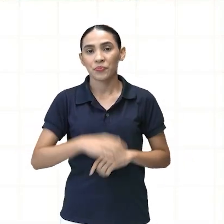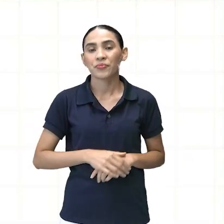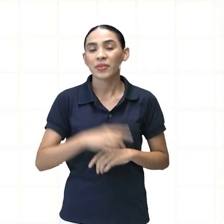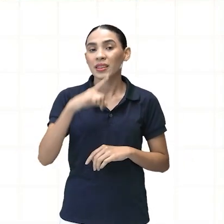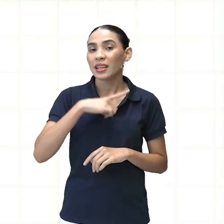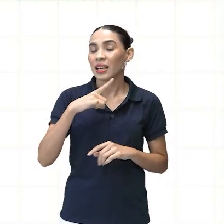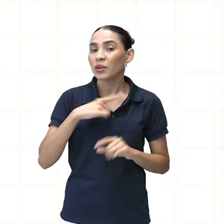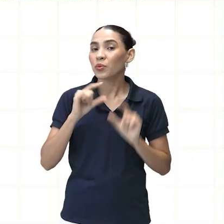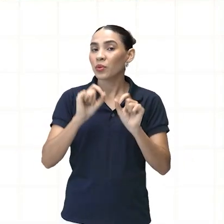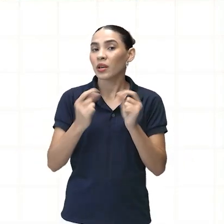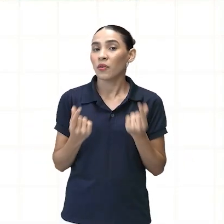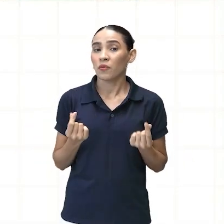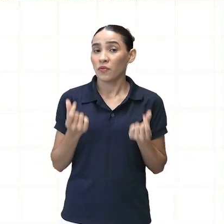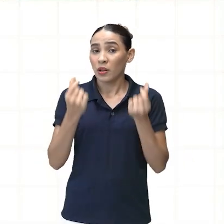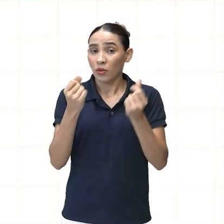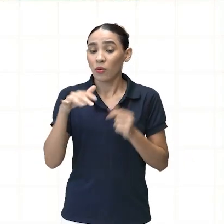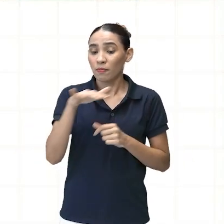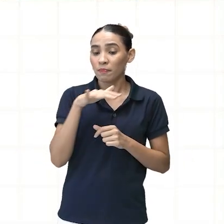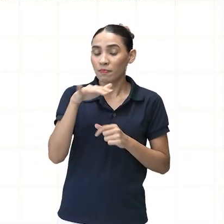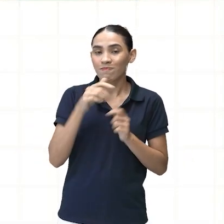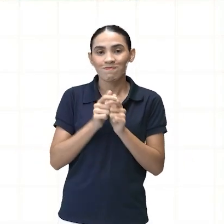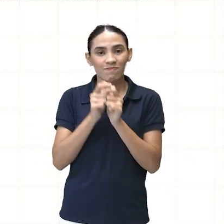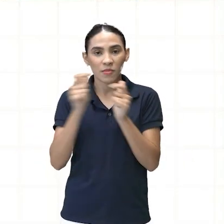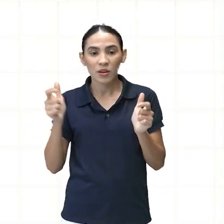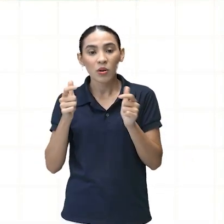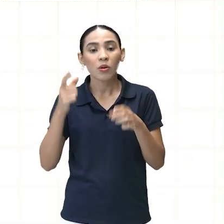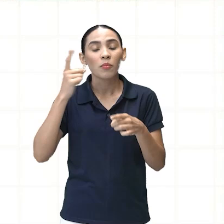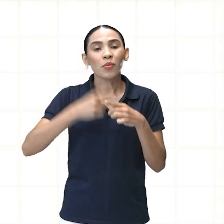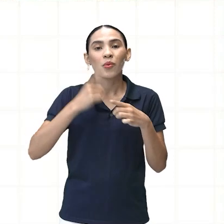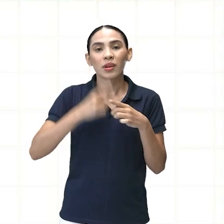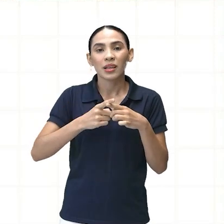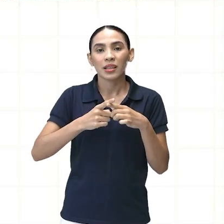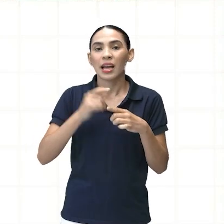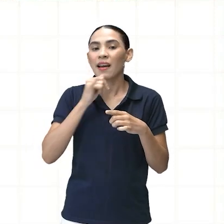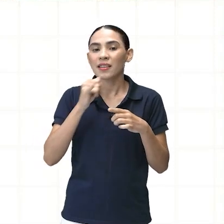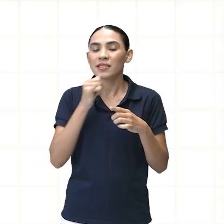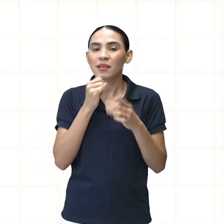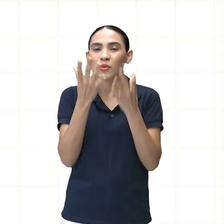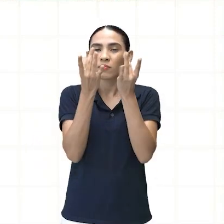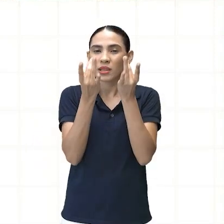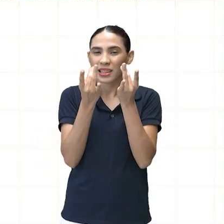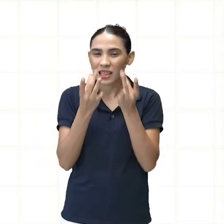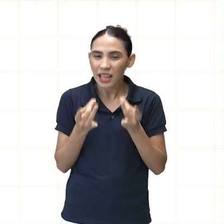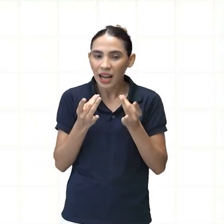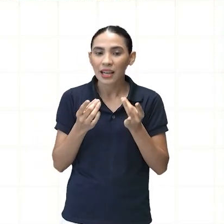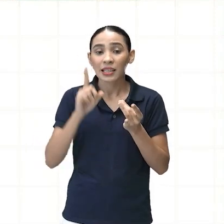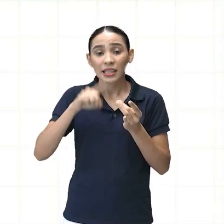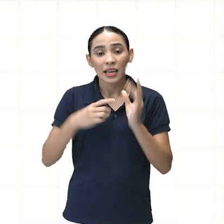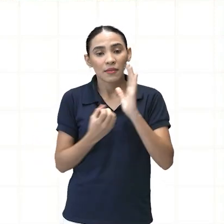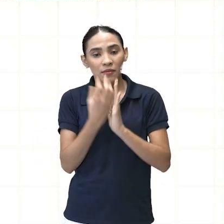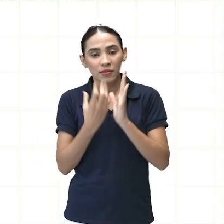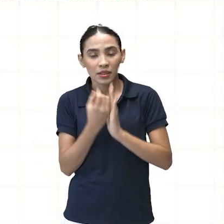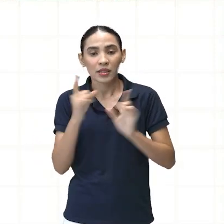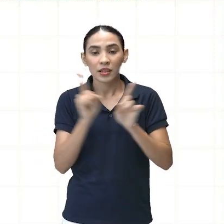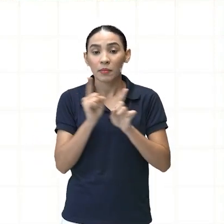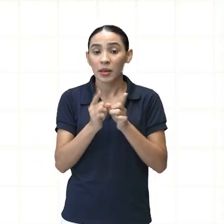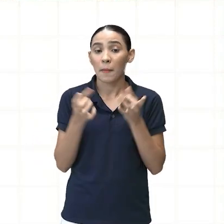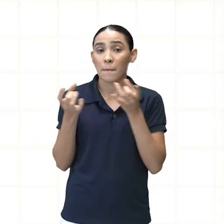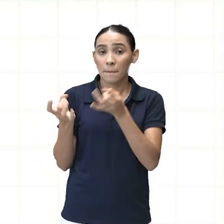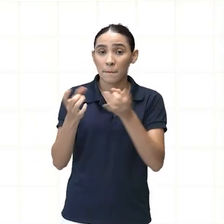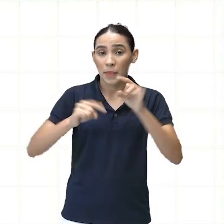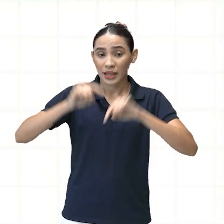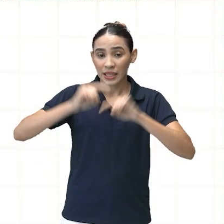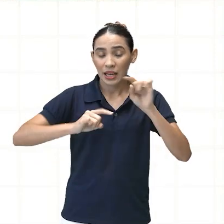que tem um valor comercial maior, né? Justamente por conta da complexidade que é produzir essa